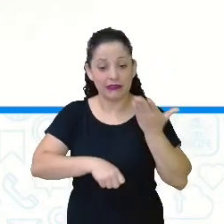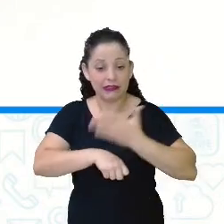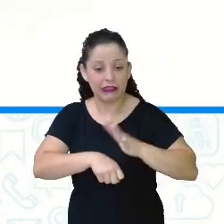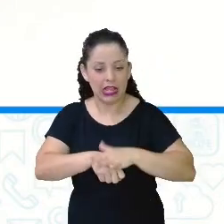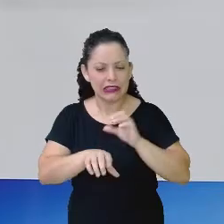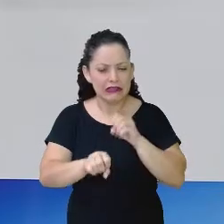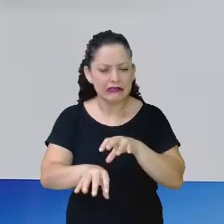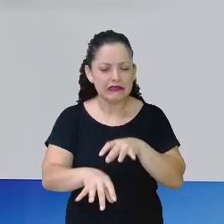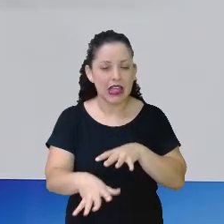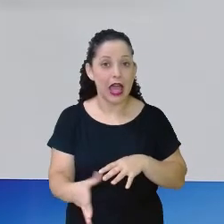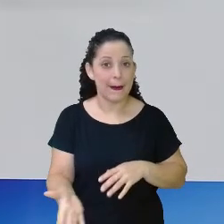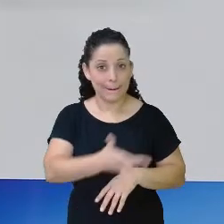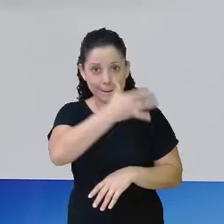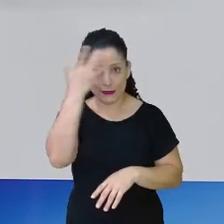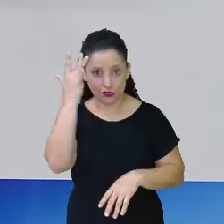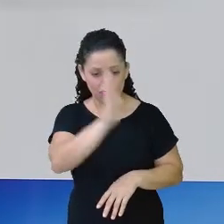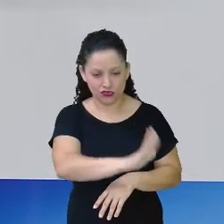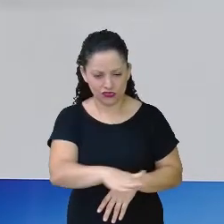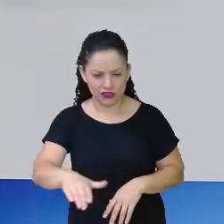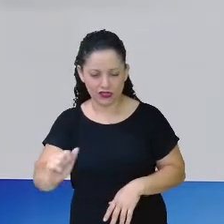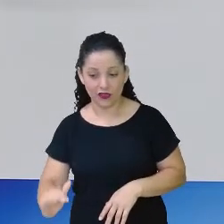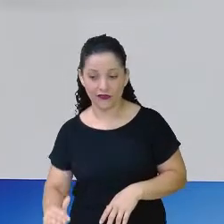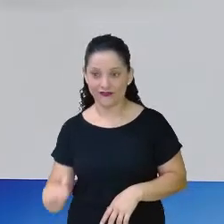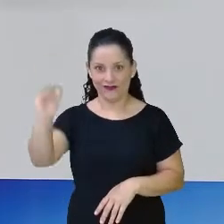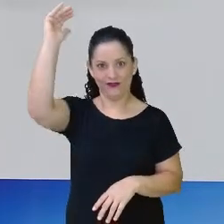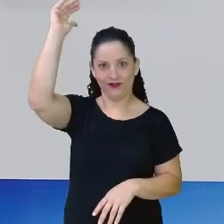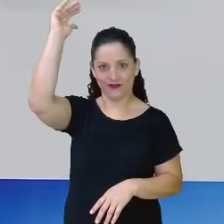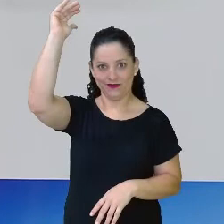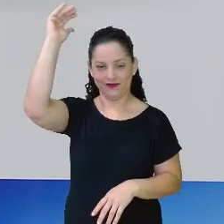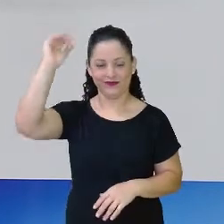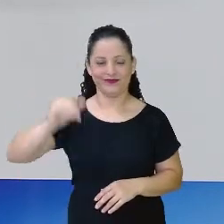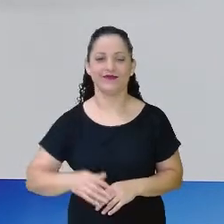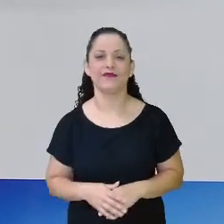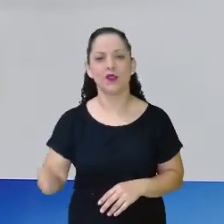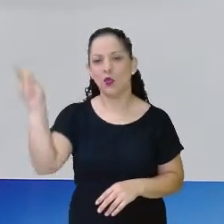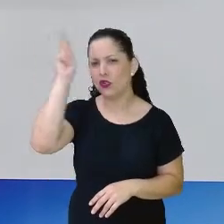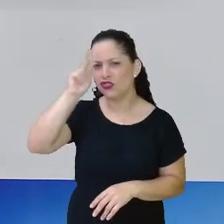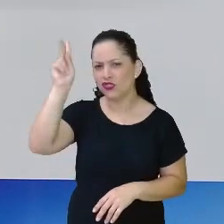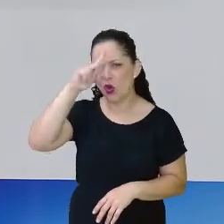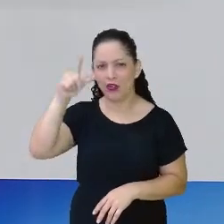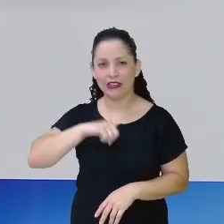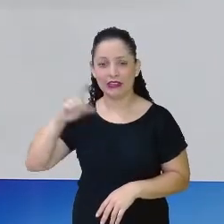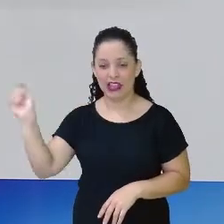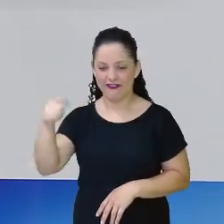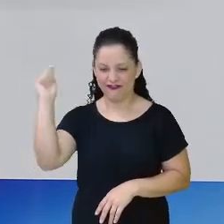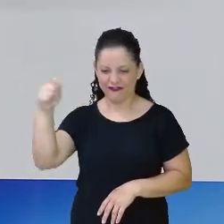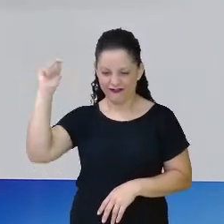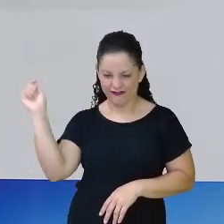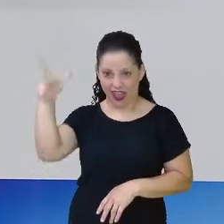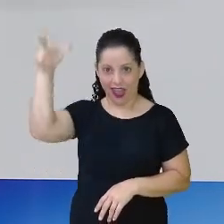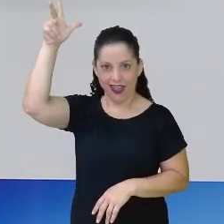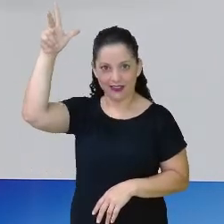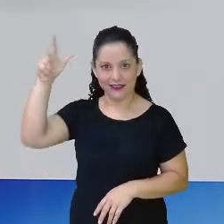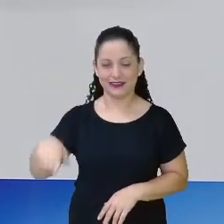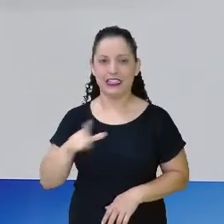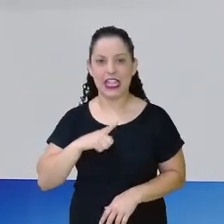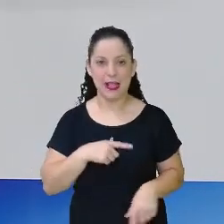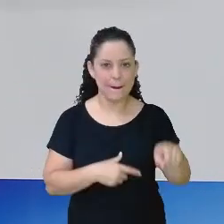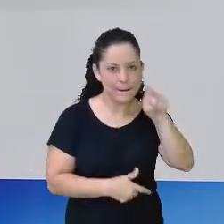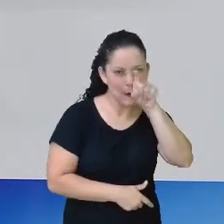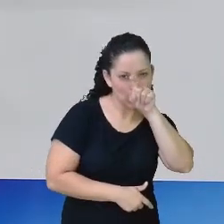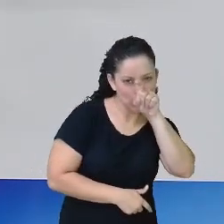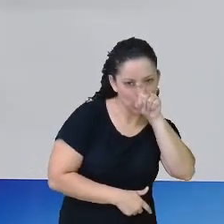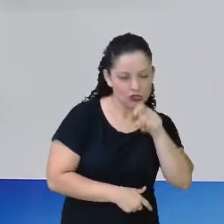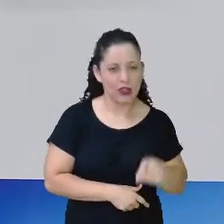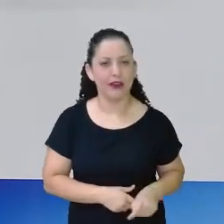É o que eu tinha falado aqui anteriormente, não é? Seja, mesmo que seja uma história com fadas, com bruxas, coisas que a gente sabe que não existem,